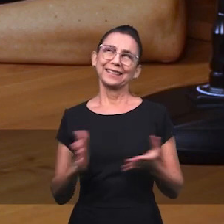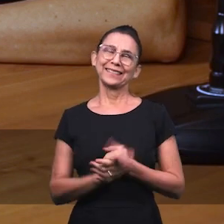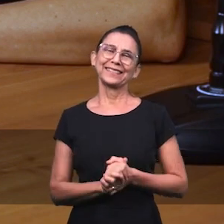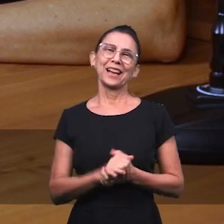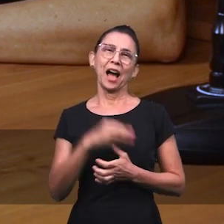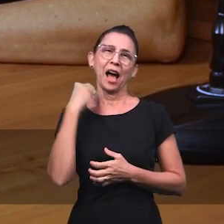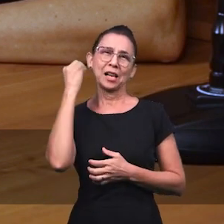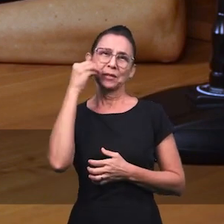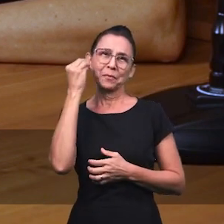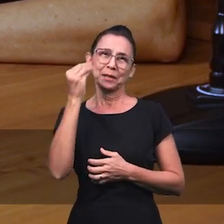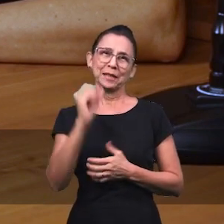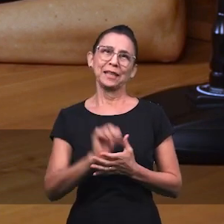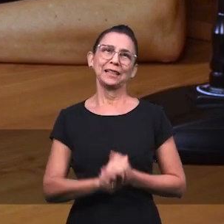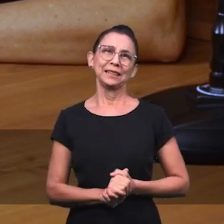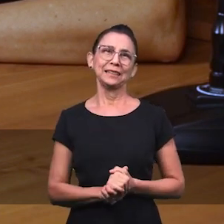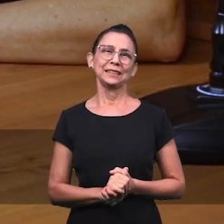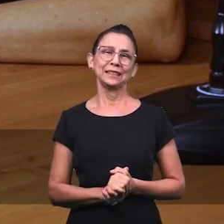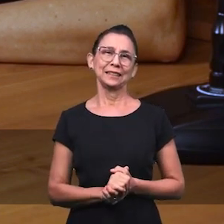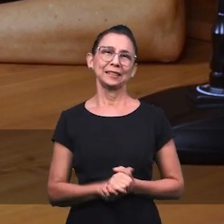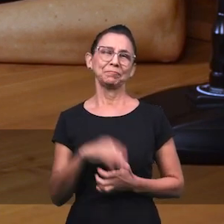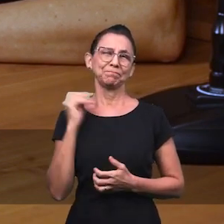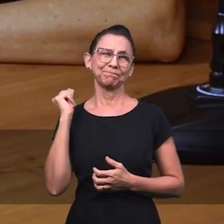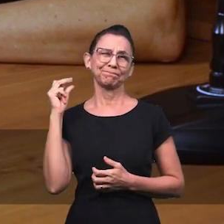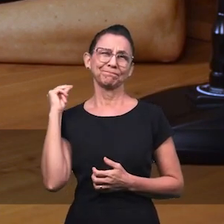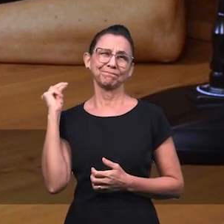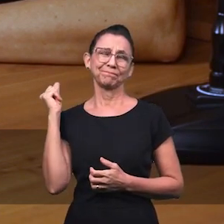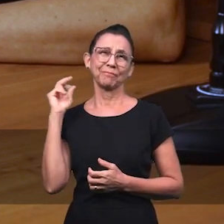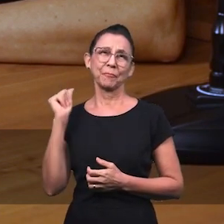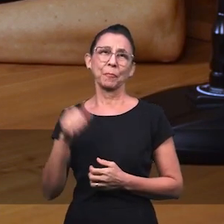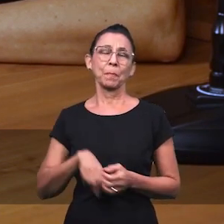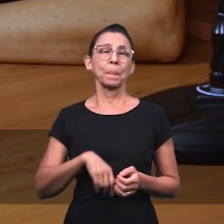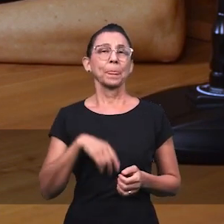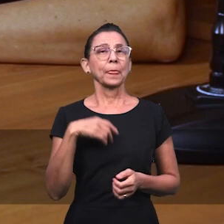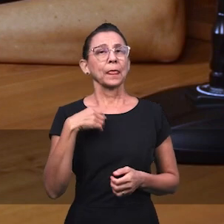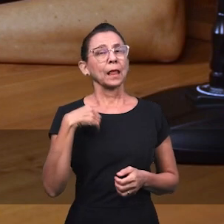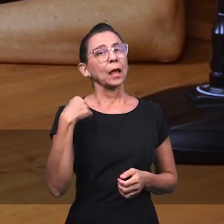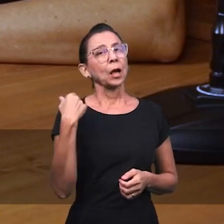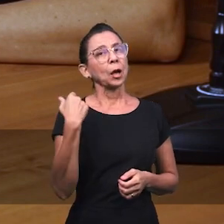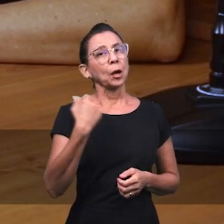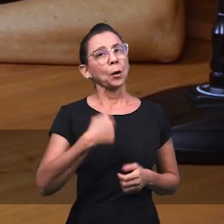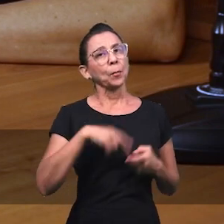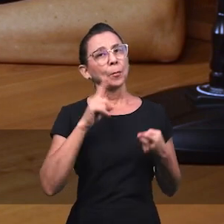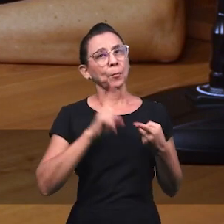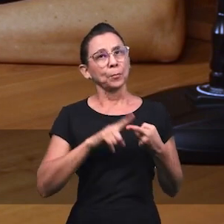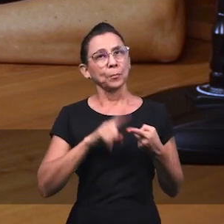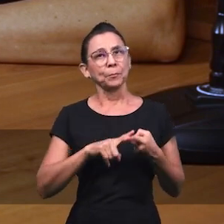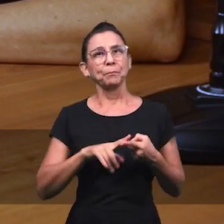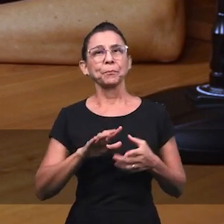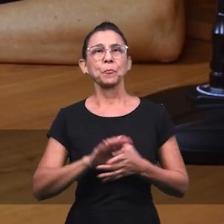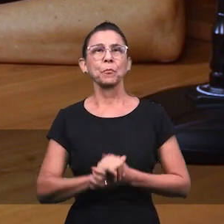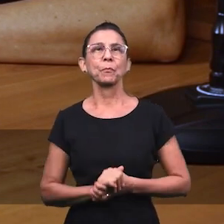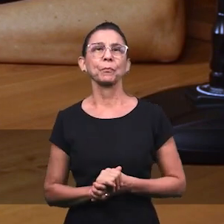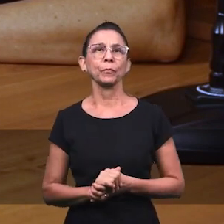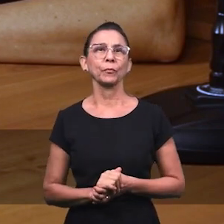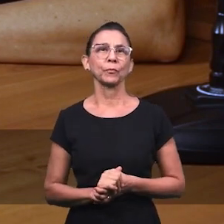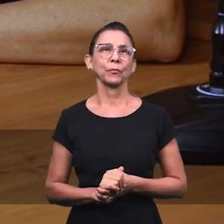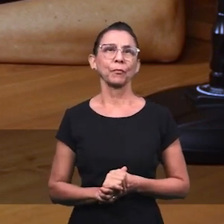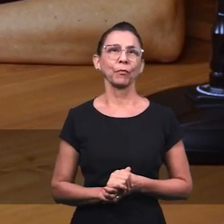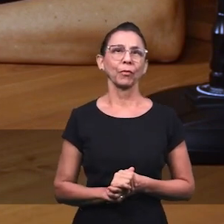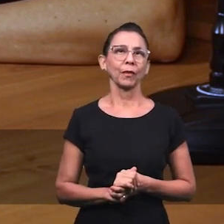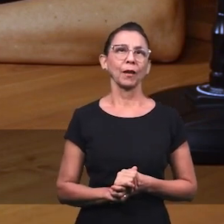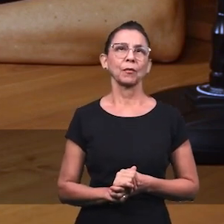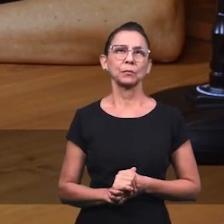prazo, é um caminho muito grande. E, primeiro, eu usei